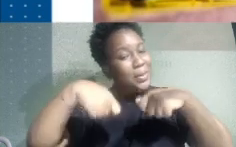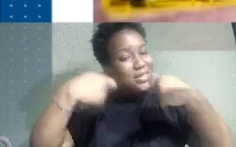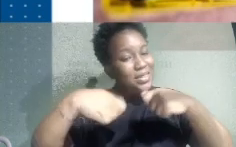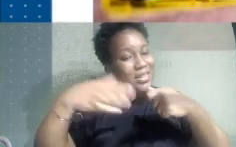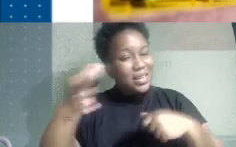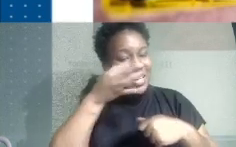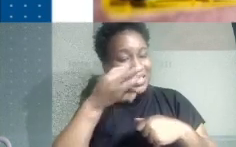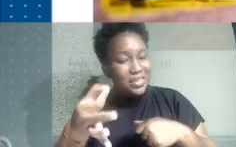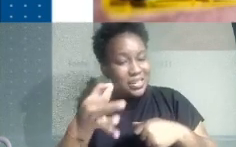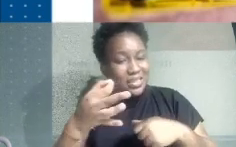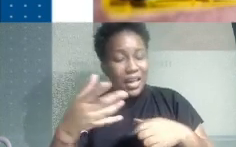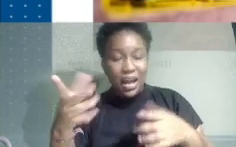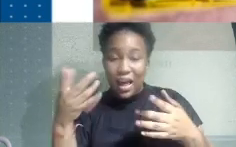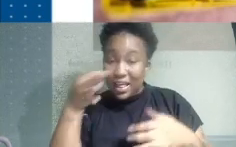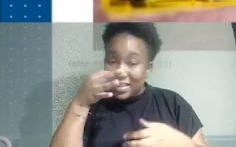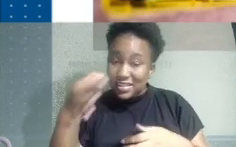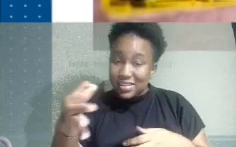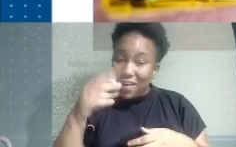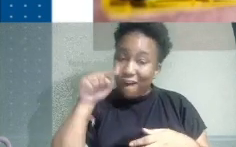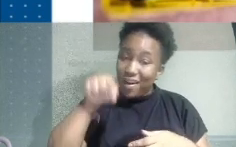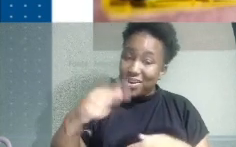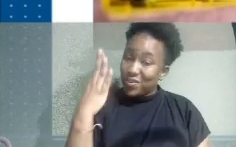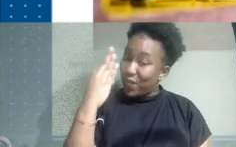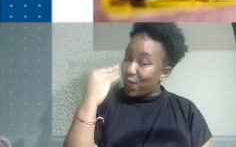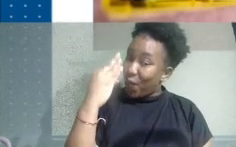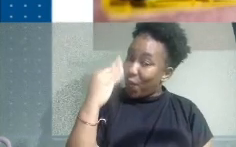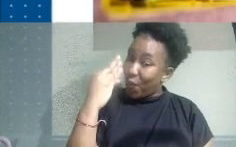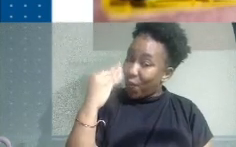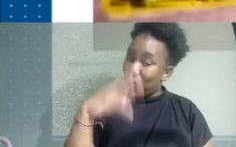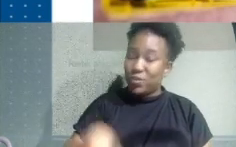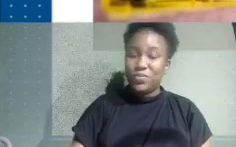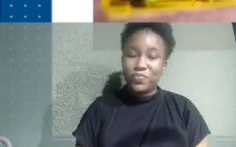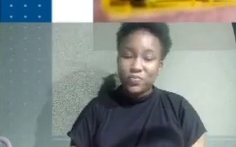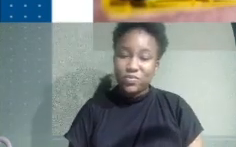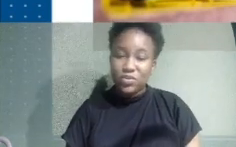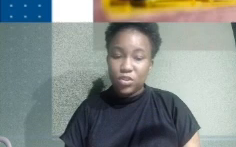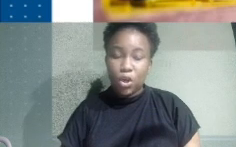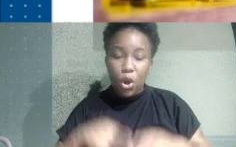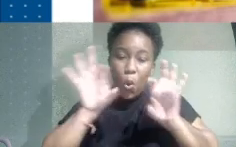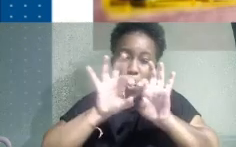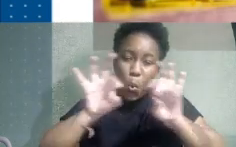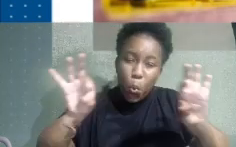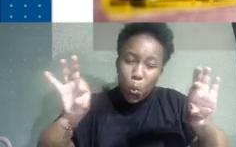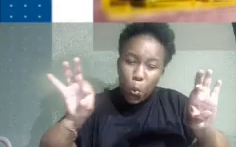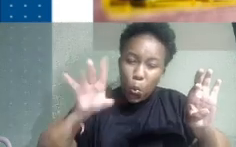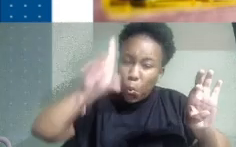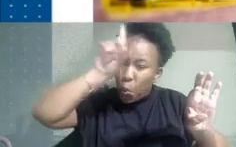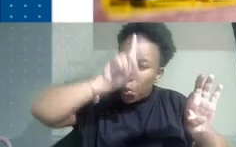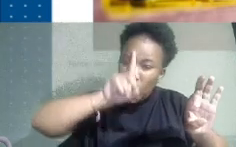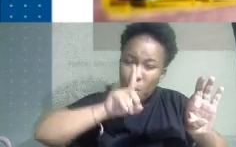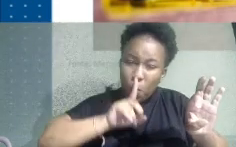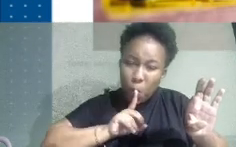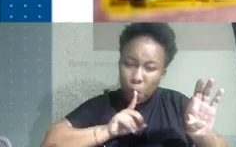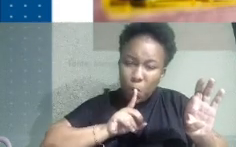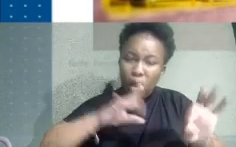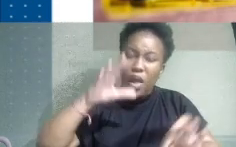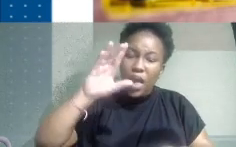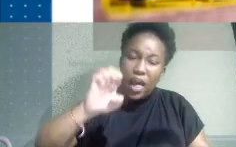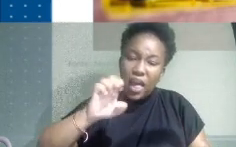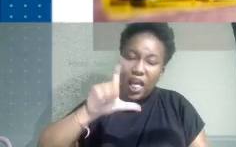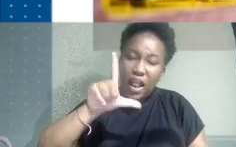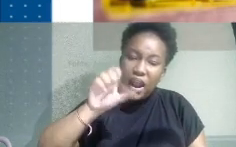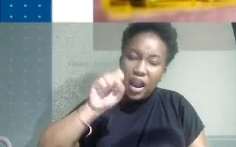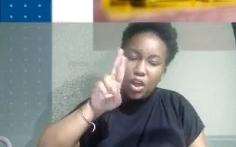Dá uma olhadinha nessa imagem aqui, ó. Quem que é esse tubo amarelo? É o eletroduto, também conhecido como tubo ou